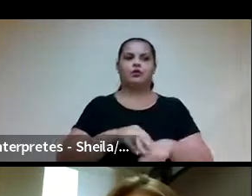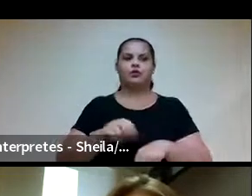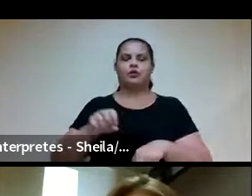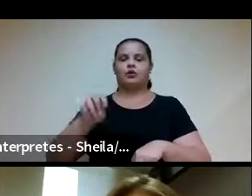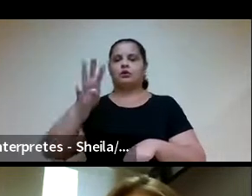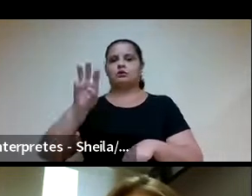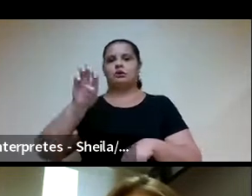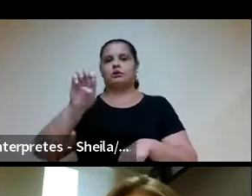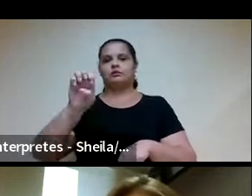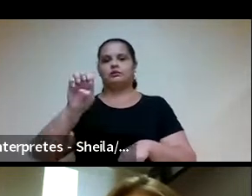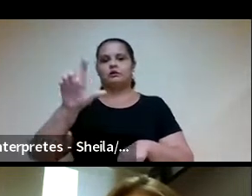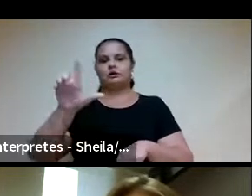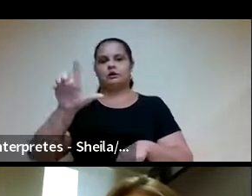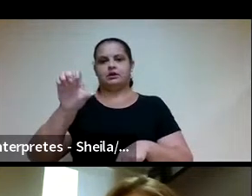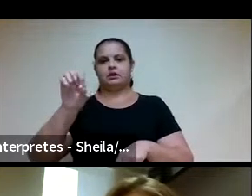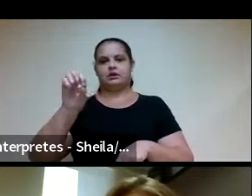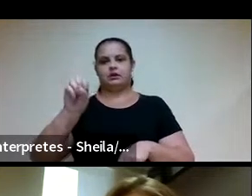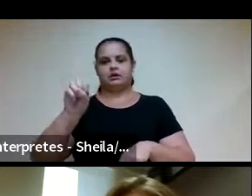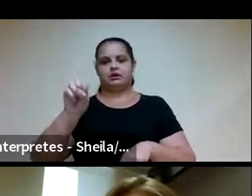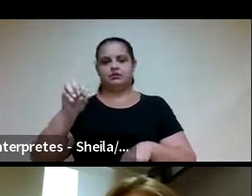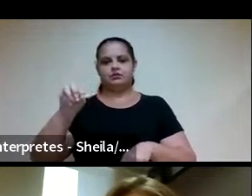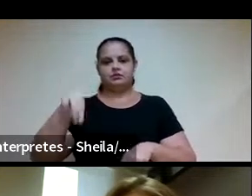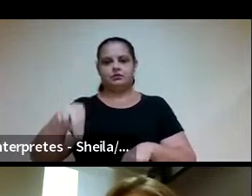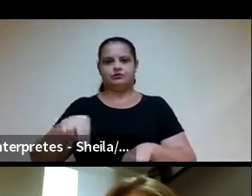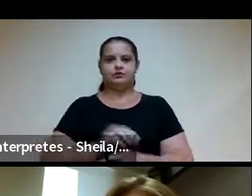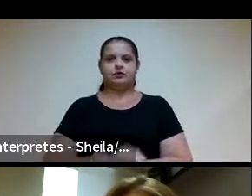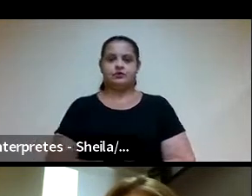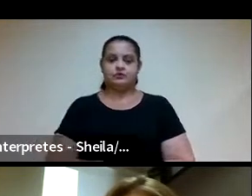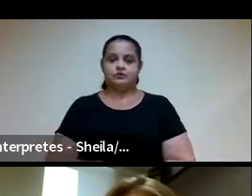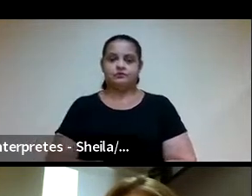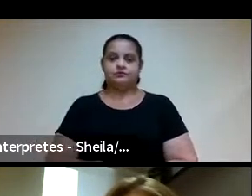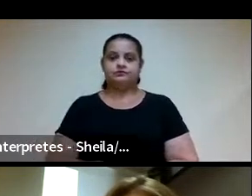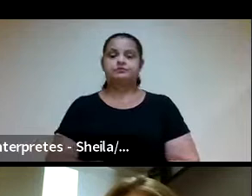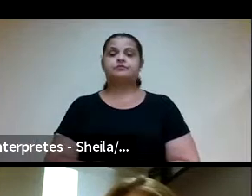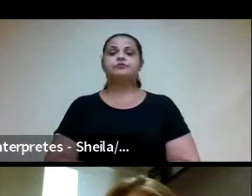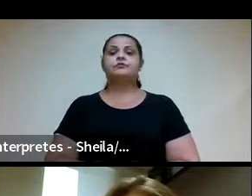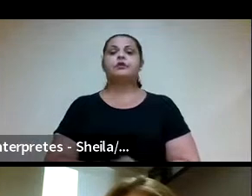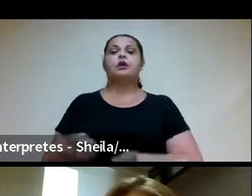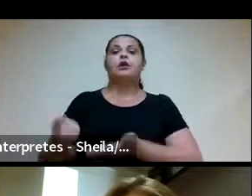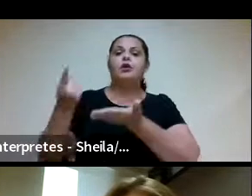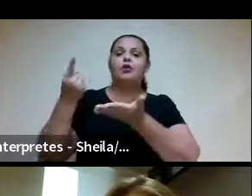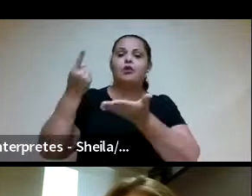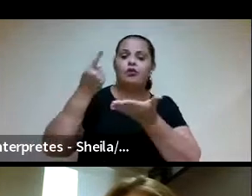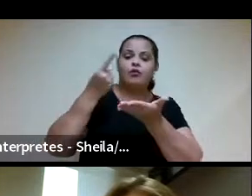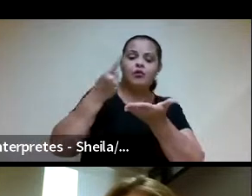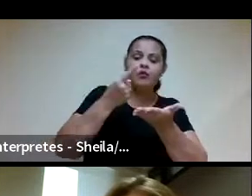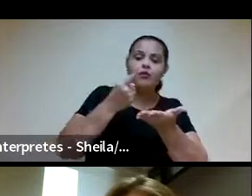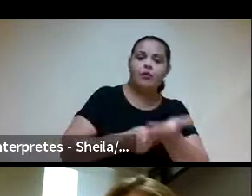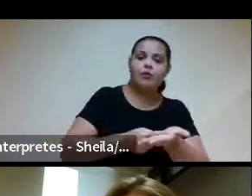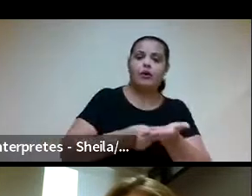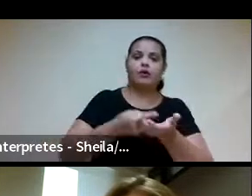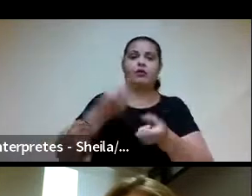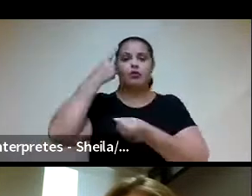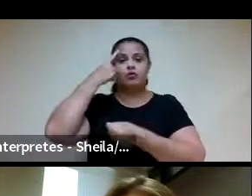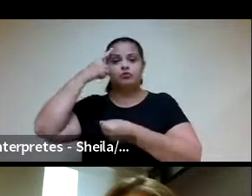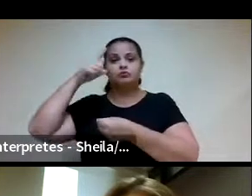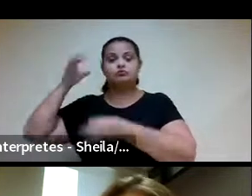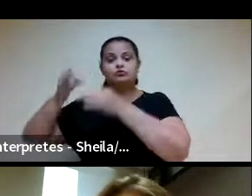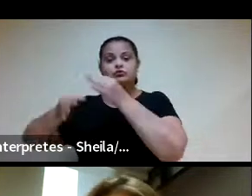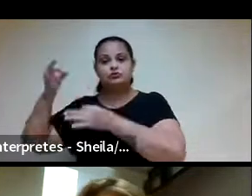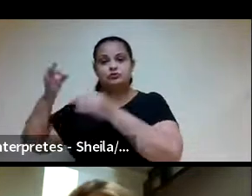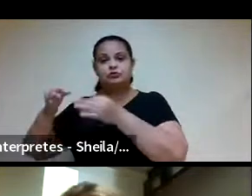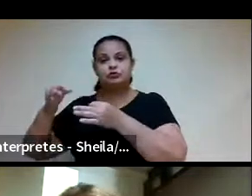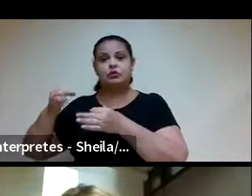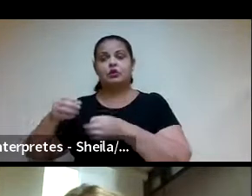juízo eleitoral da Nona Zona indeferiu o pedido, marcando uma audiência para o dia 8 de junho, apenas para a oitiva